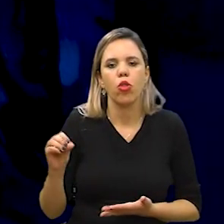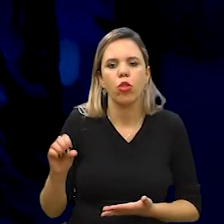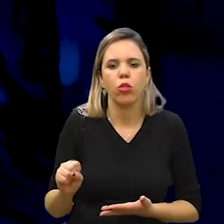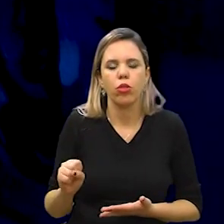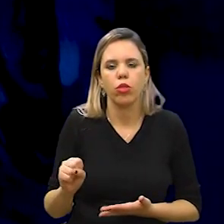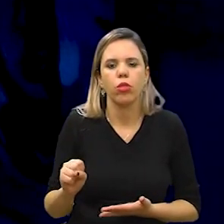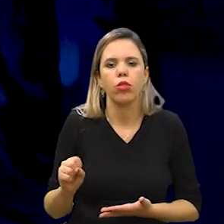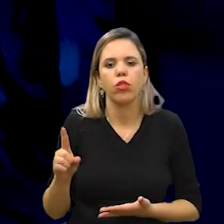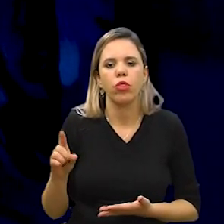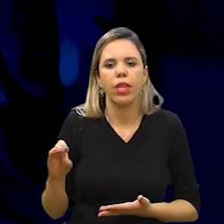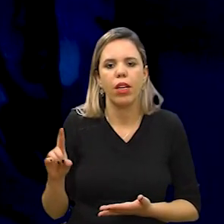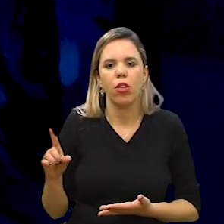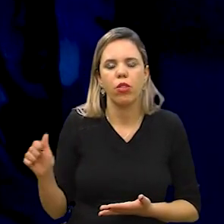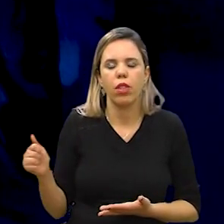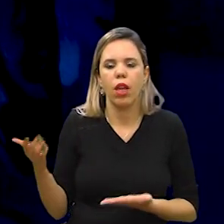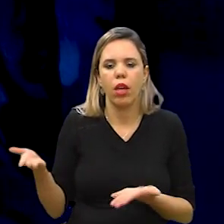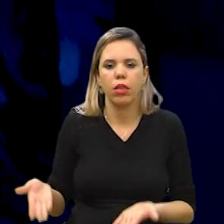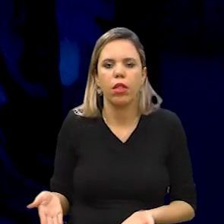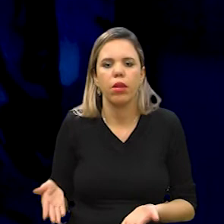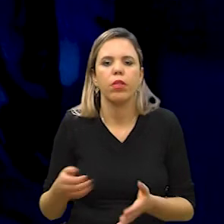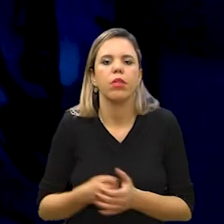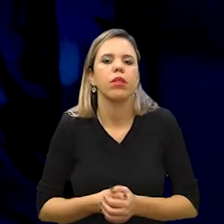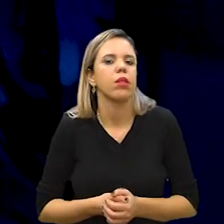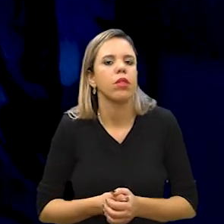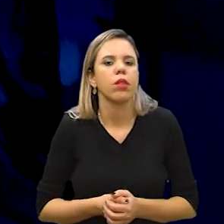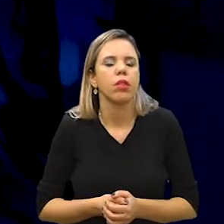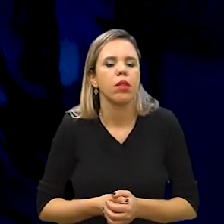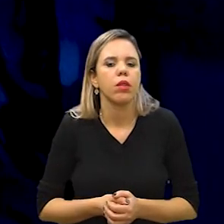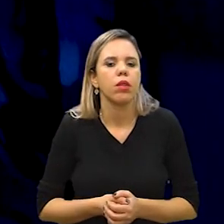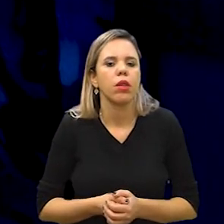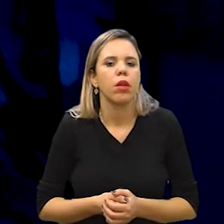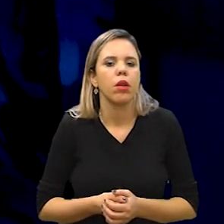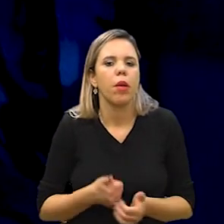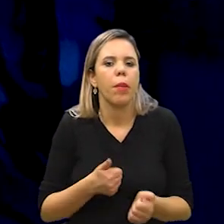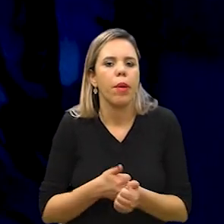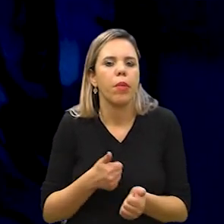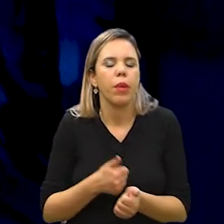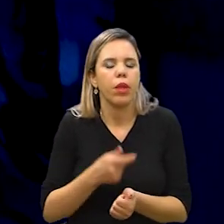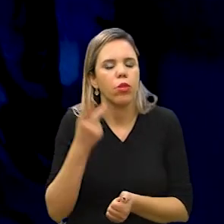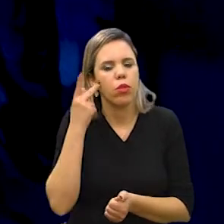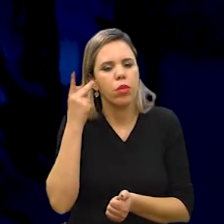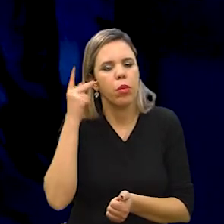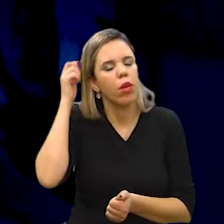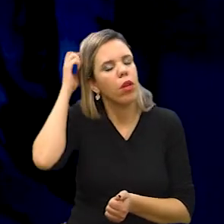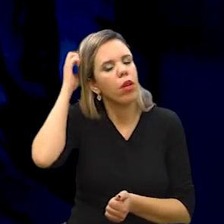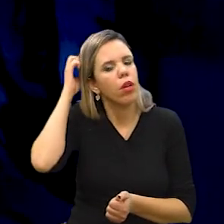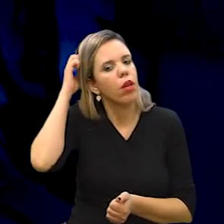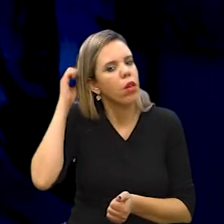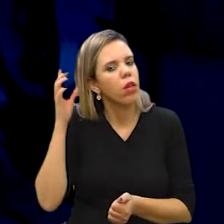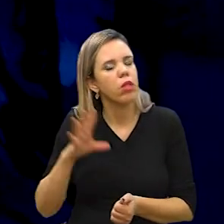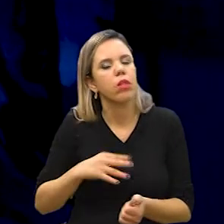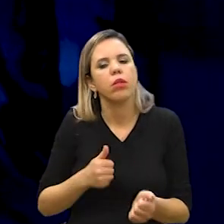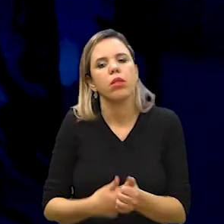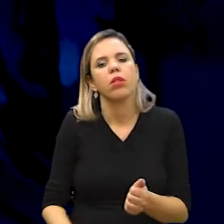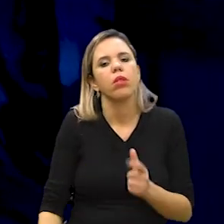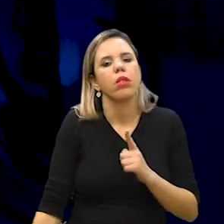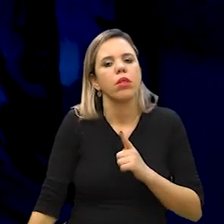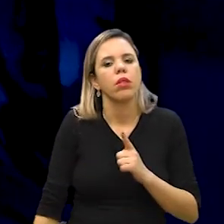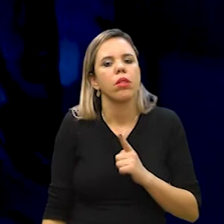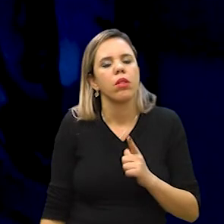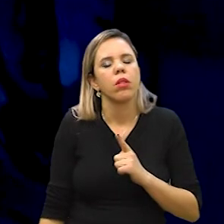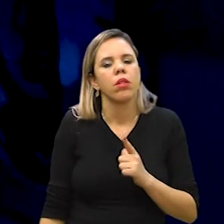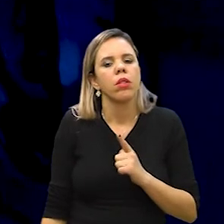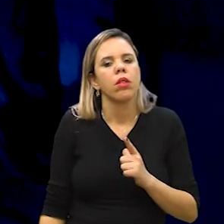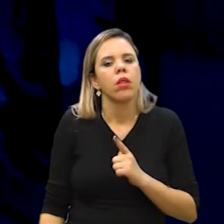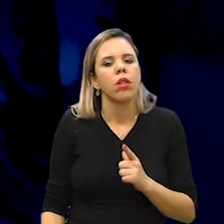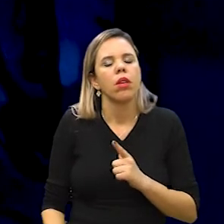falam conosco? No caso, a gente está aqui em Poços de Caldas, que é divisa praticamente com São Paulo, né? Então, a cidade mais próxima aqui